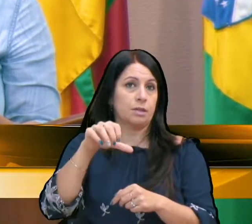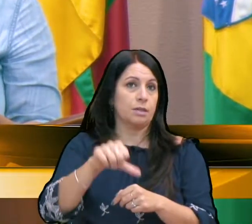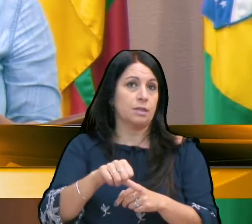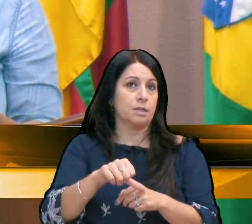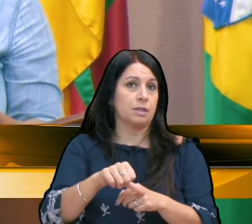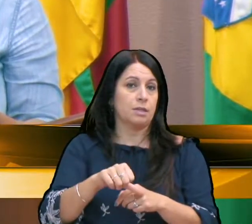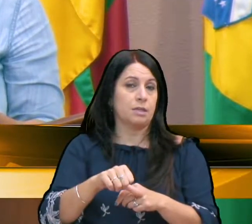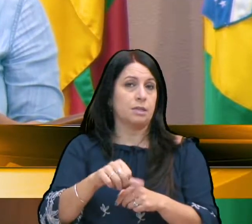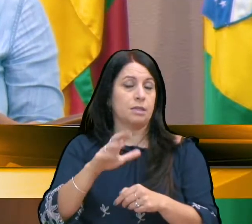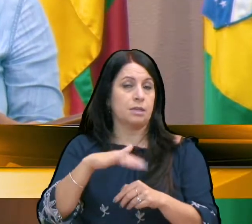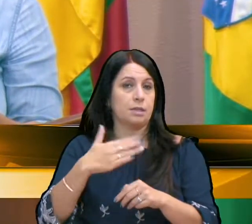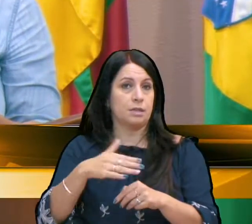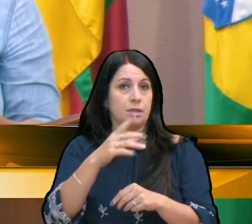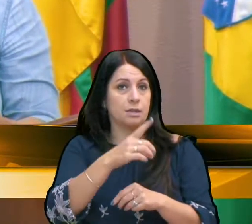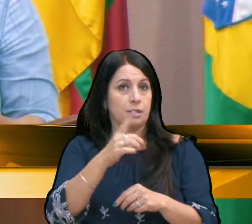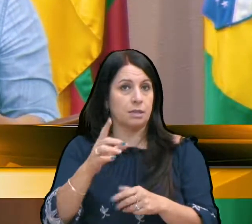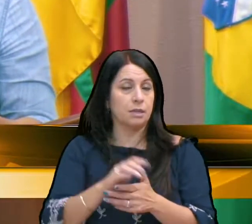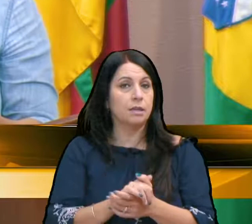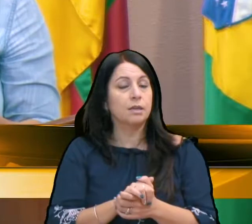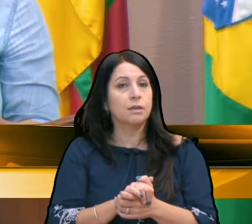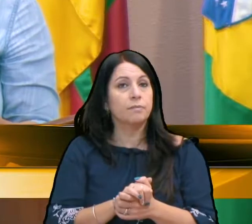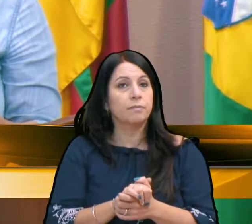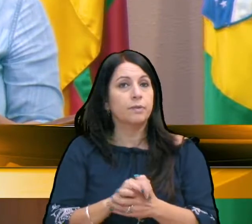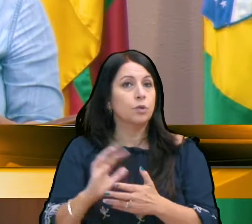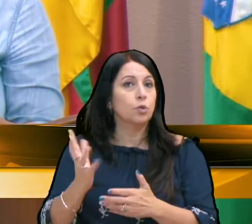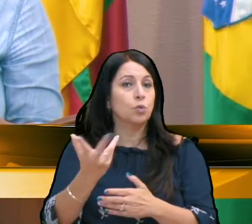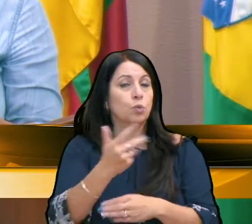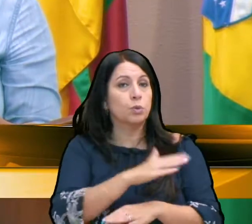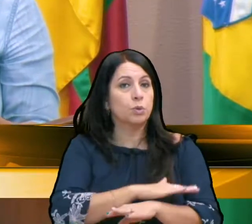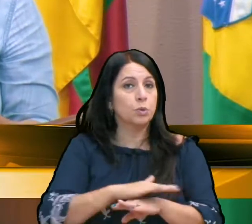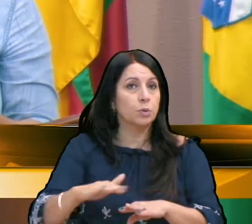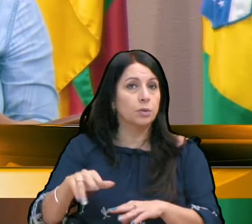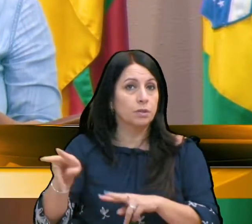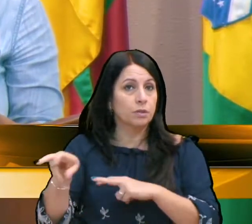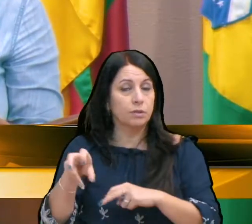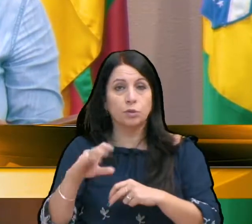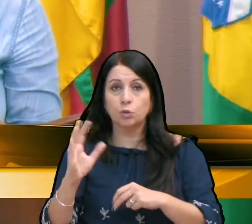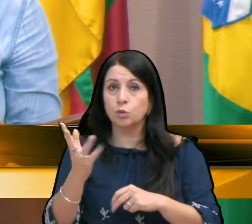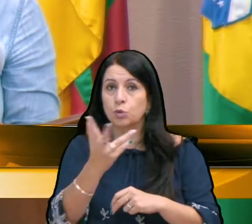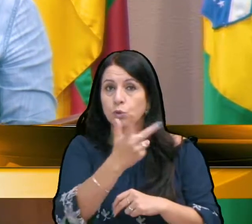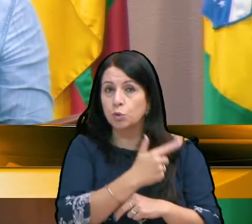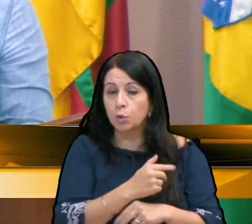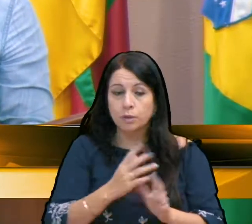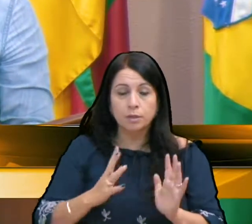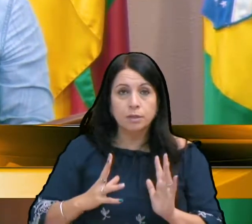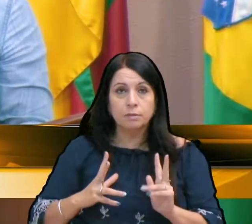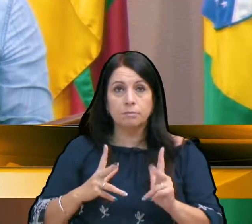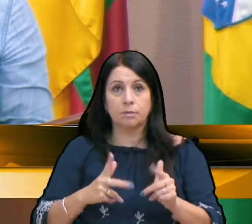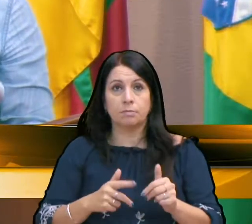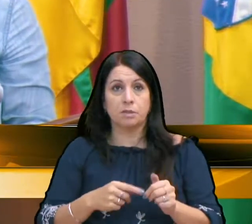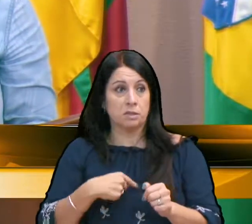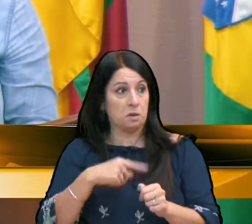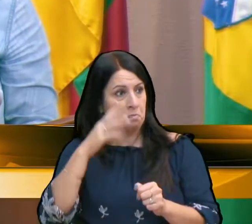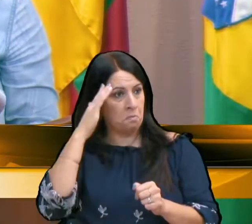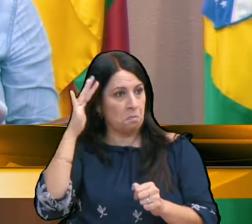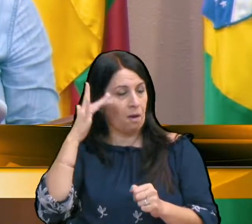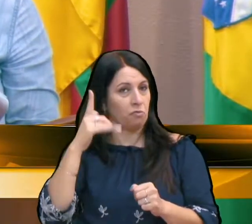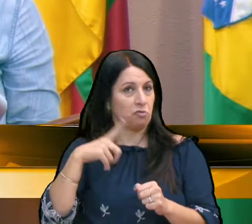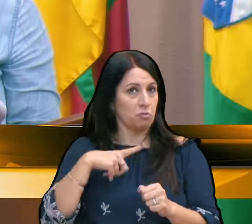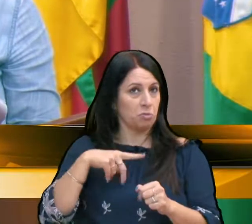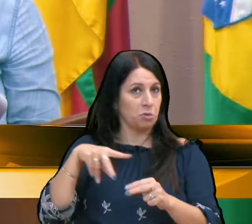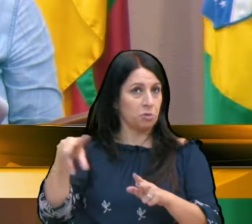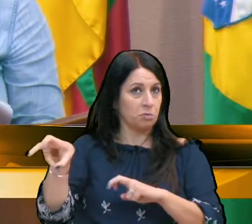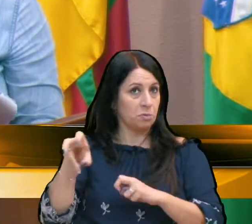3 vezes cada, né? Todas as estradas do interior, com todas essas máquinas. Eu disse, eu imagino como é que não está